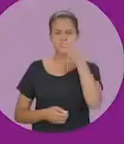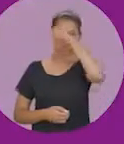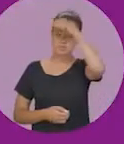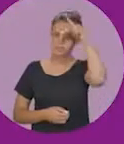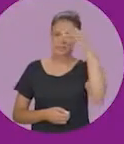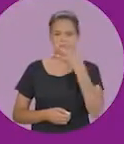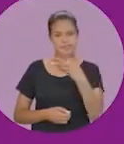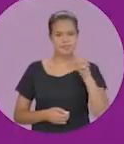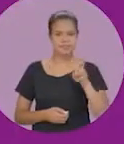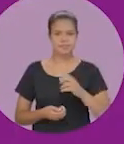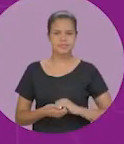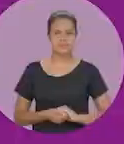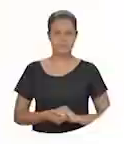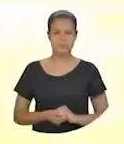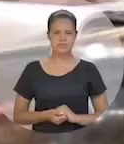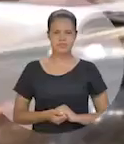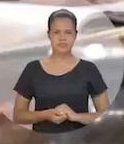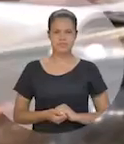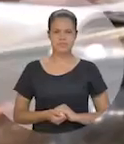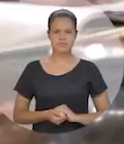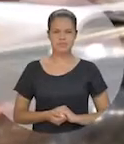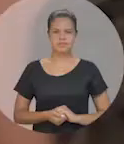Férida, prefeita 45.